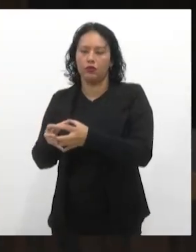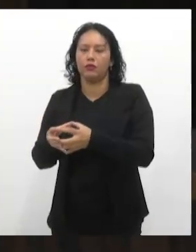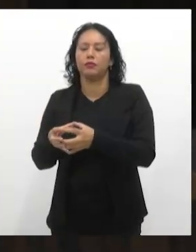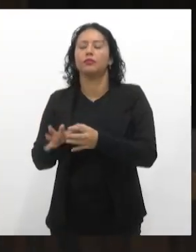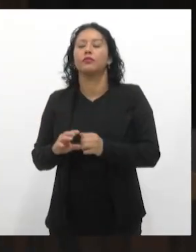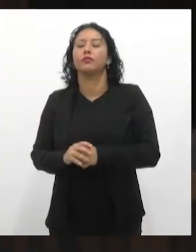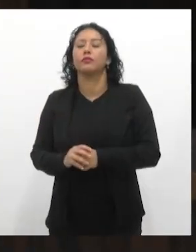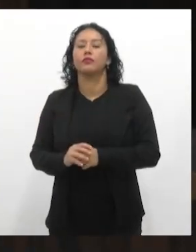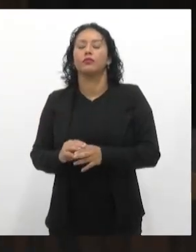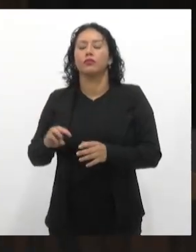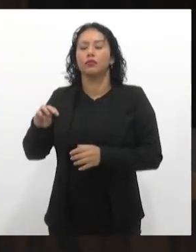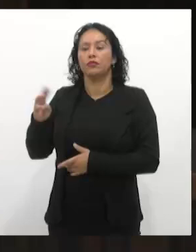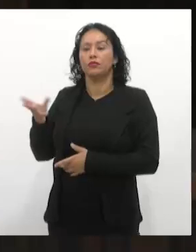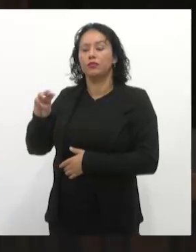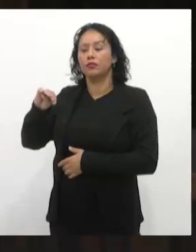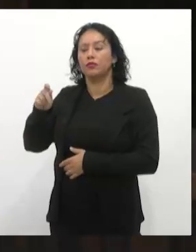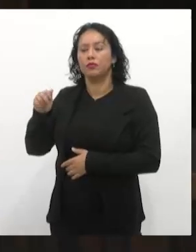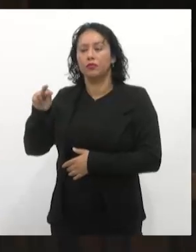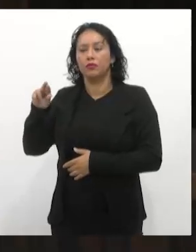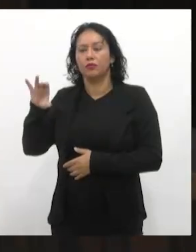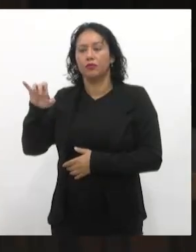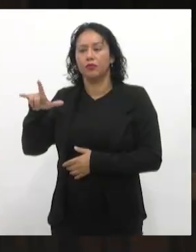Códigos, Marcelo Dino.